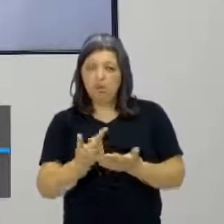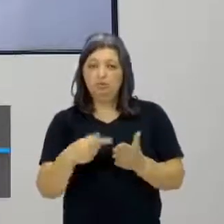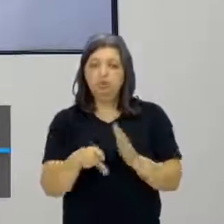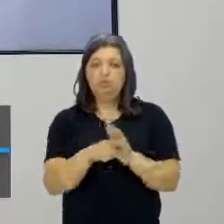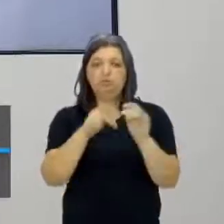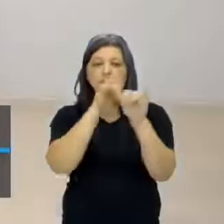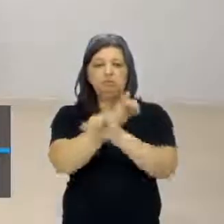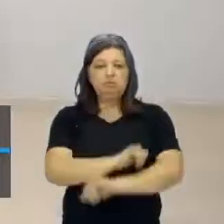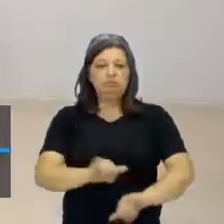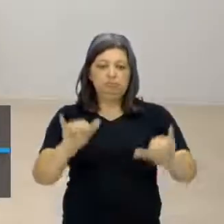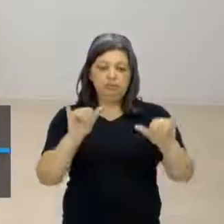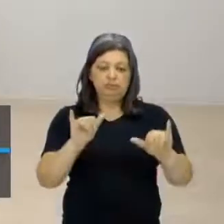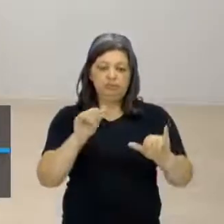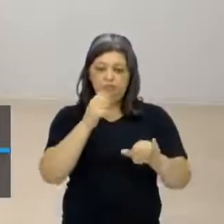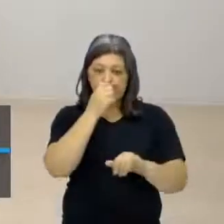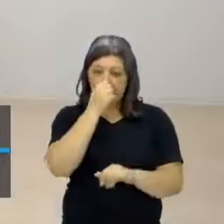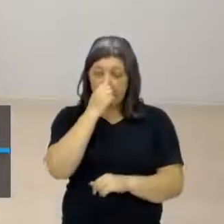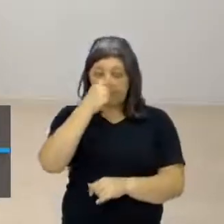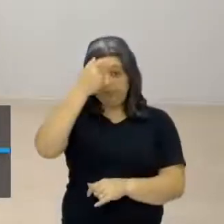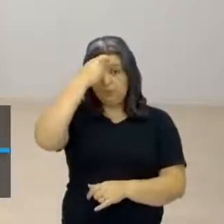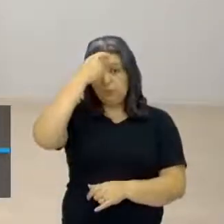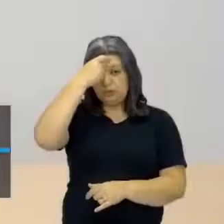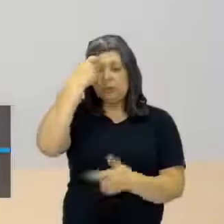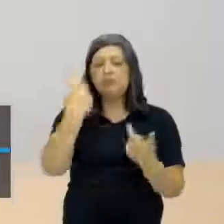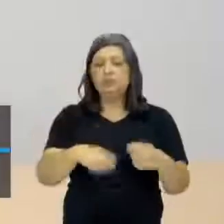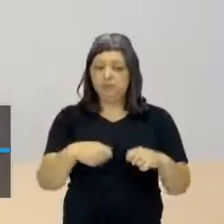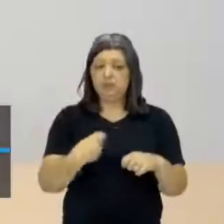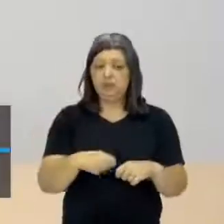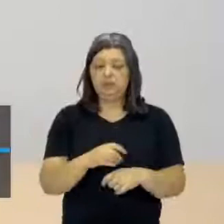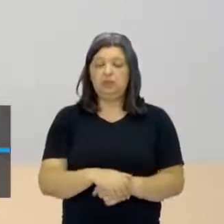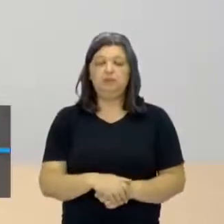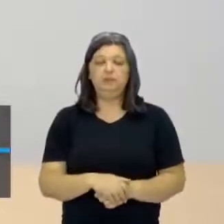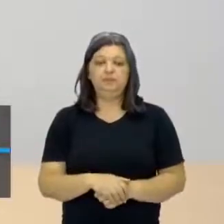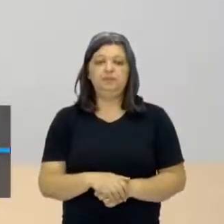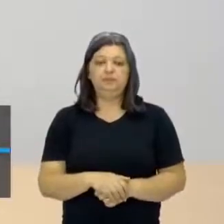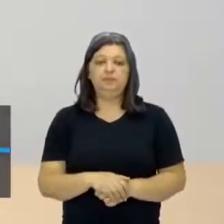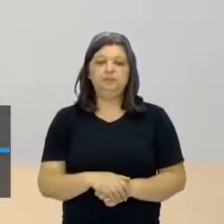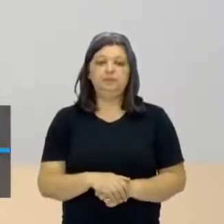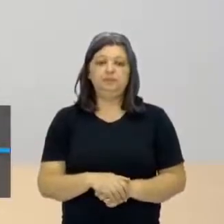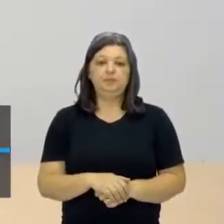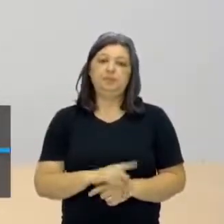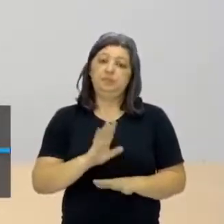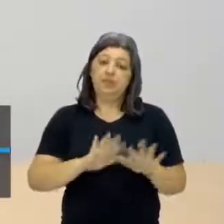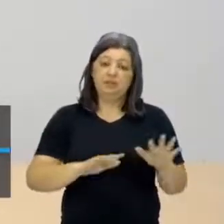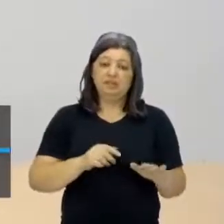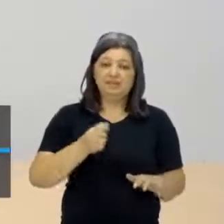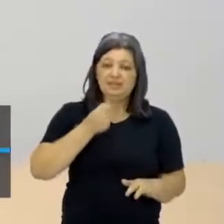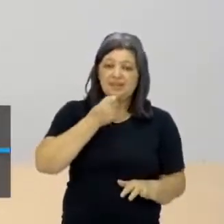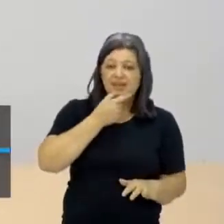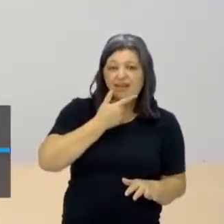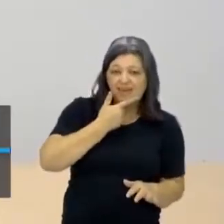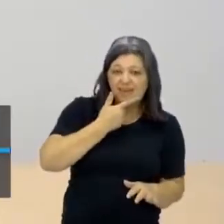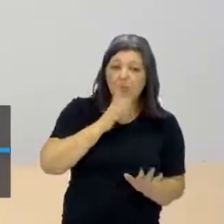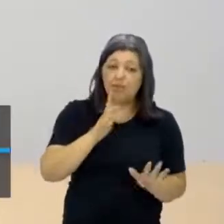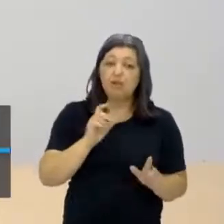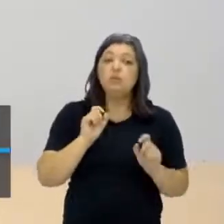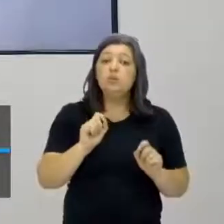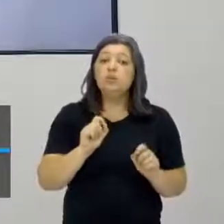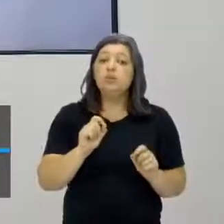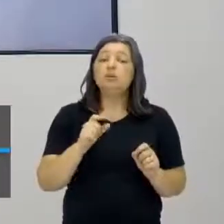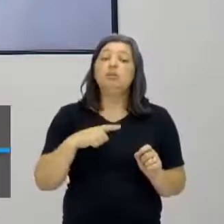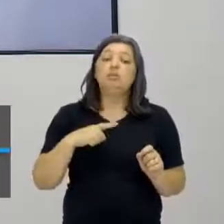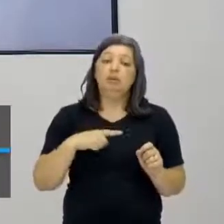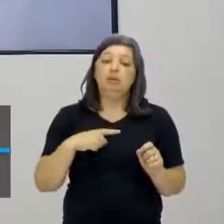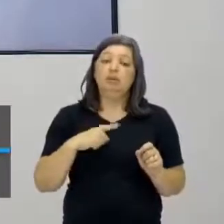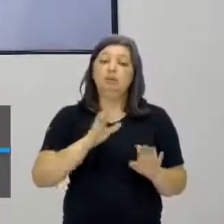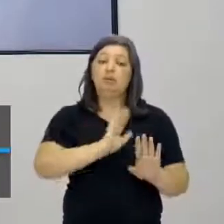minha consciência, né, Mauro? E quanta consciência eu tenho quando eu publico? Exatamente. O pessoal vai rir, vai ser legal, mas qual é o conteúdo, né? Exato. E